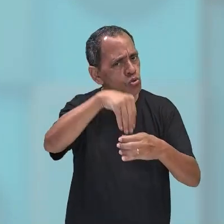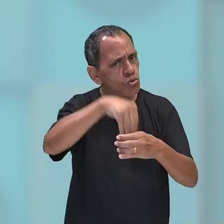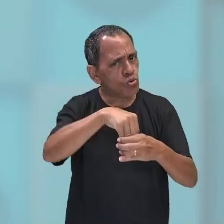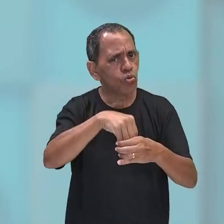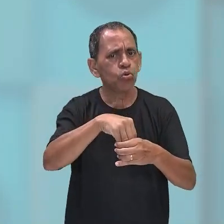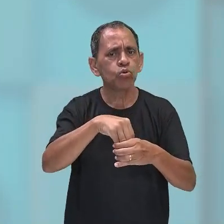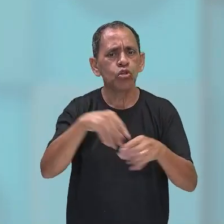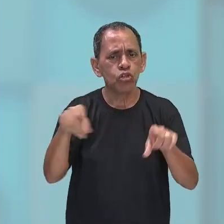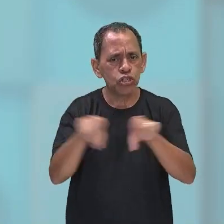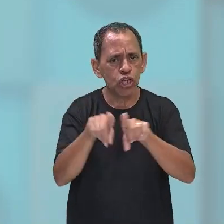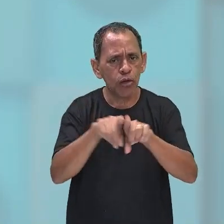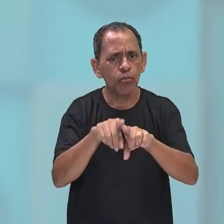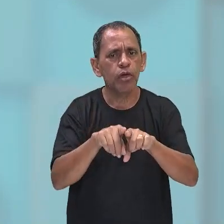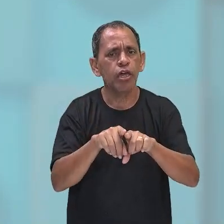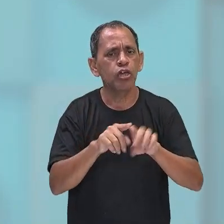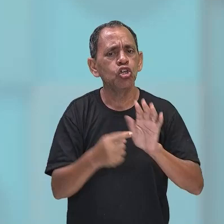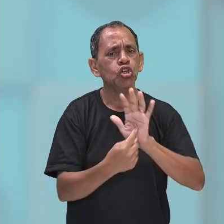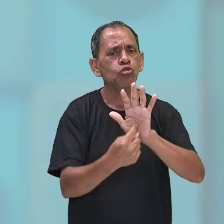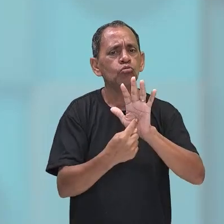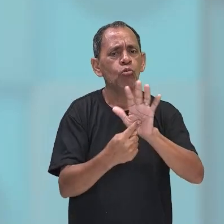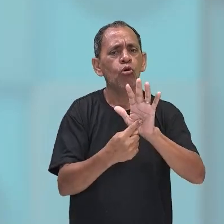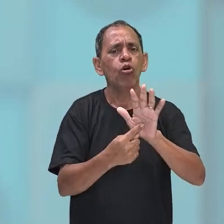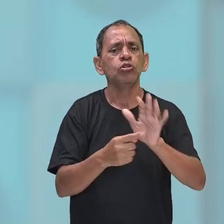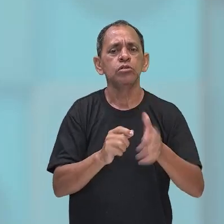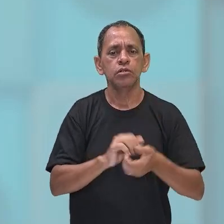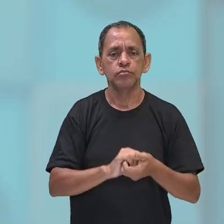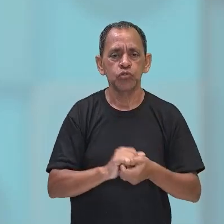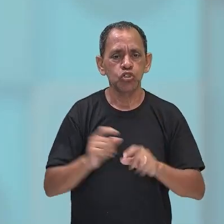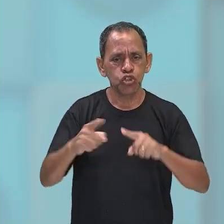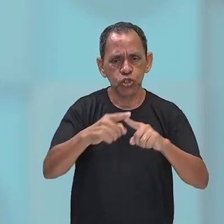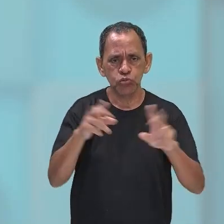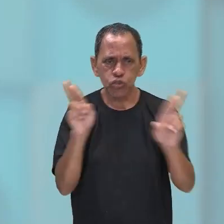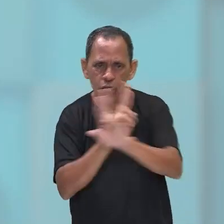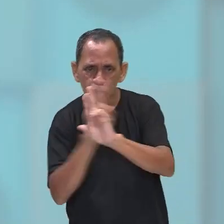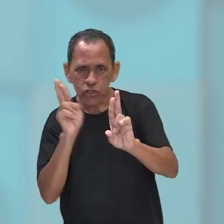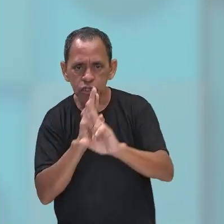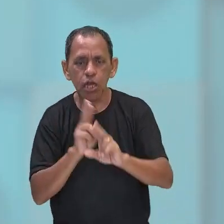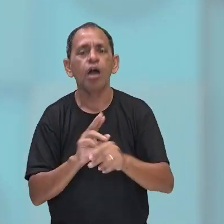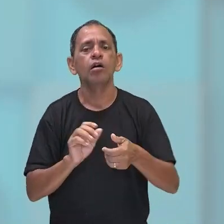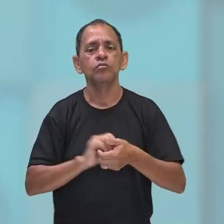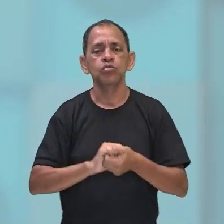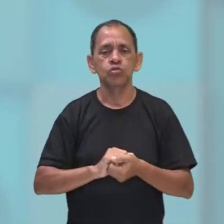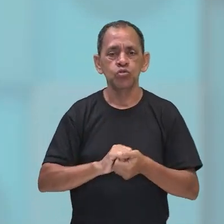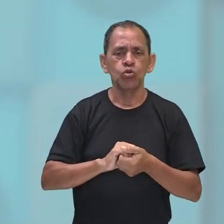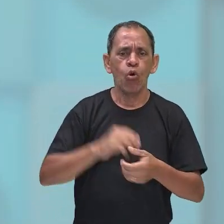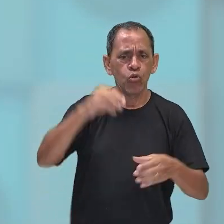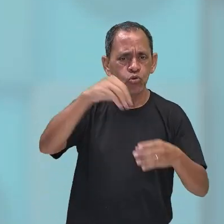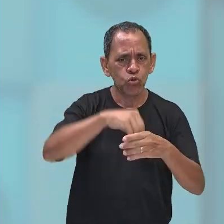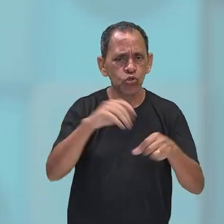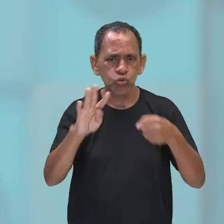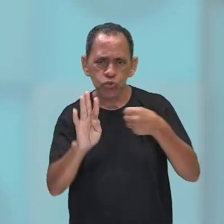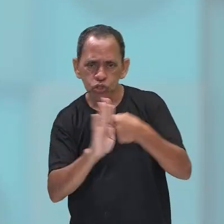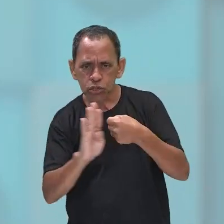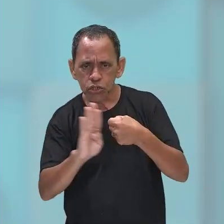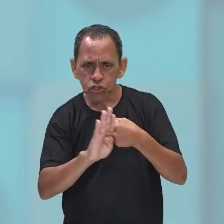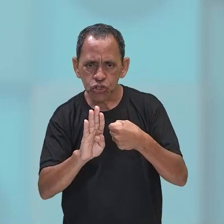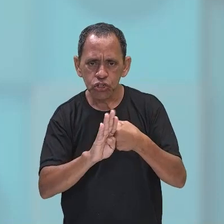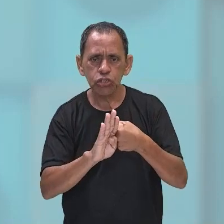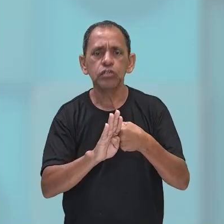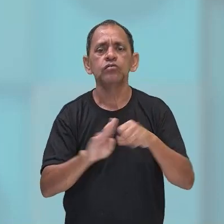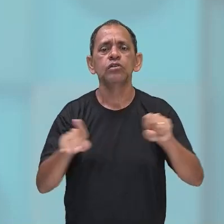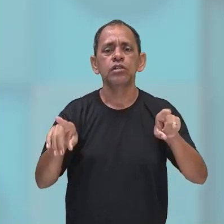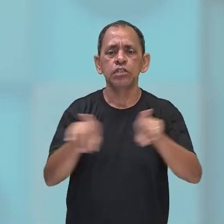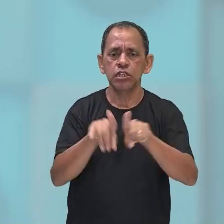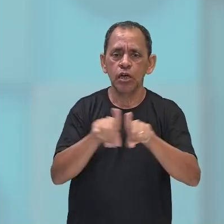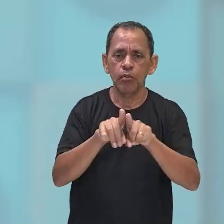certo? Exercido aí, um termo que se relaciona ao núcleo, ok? A um substantivo e que vai determinar